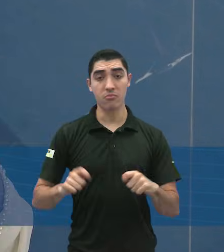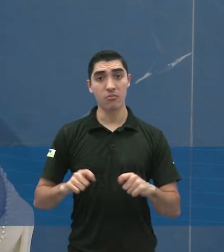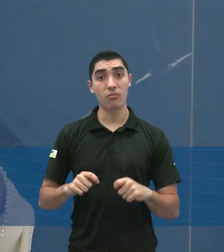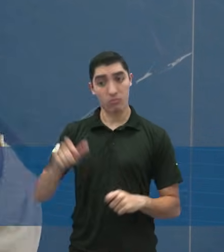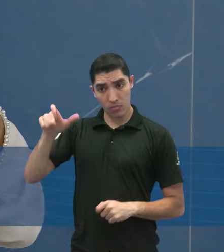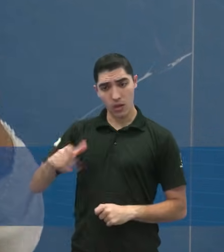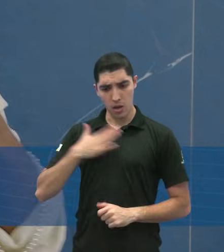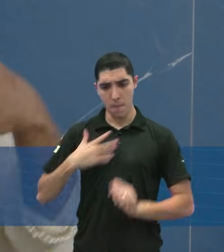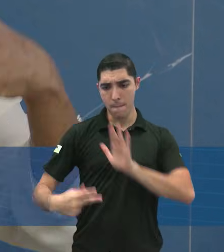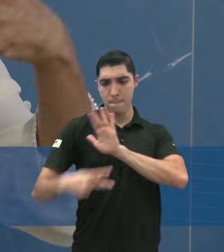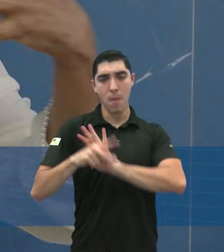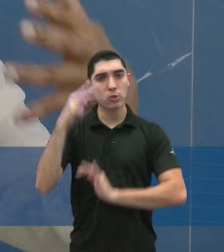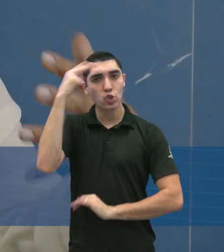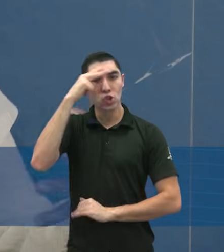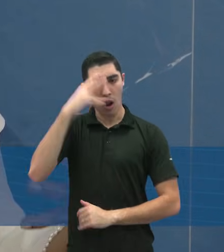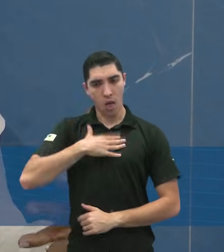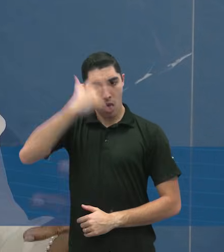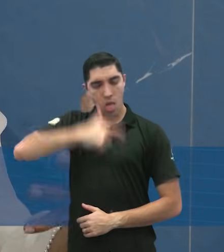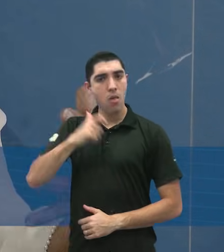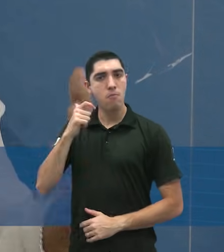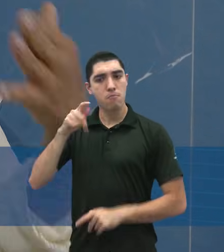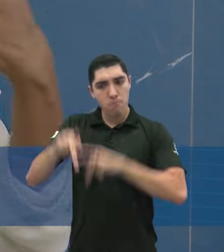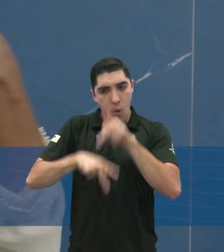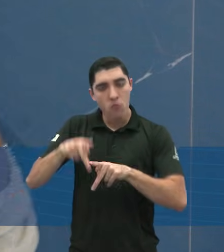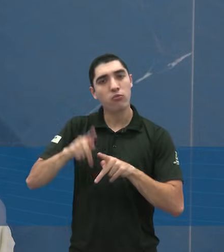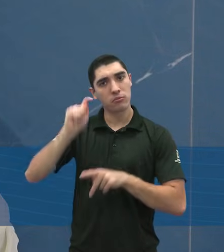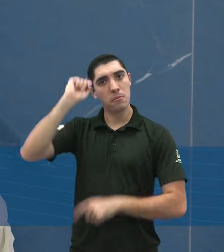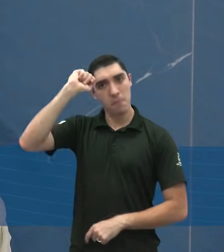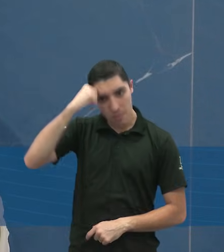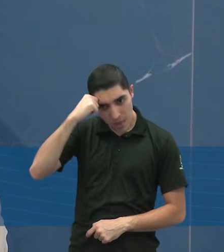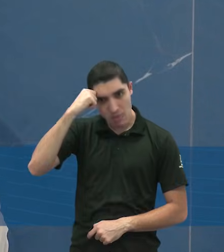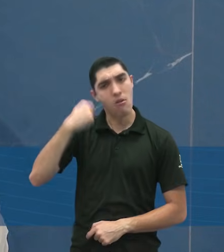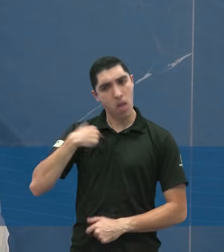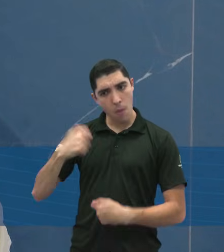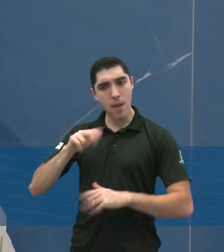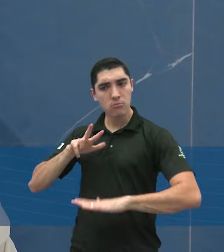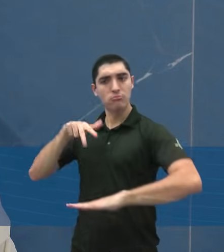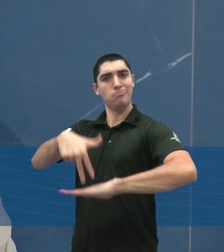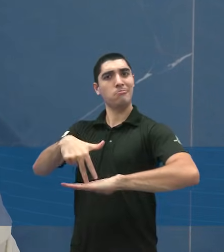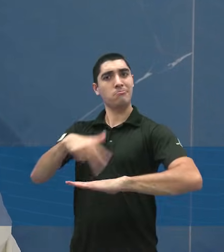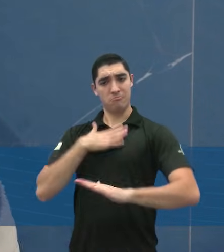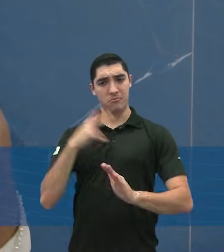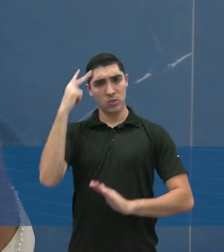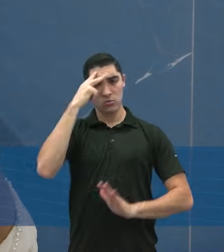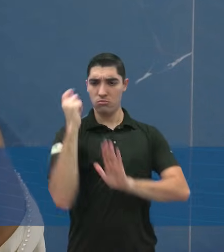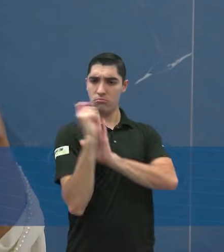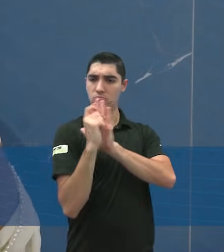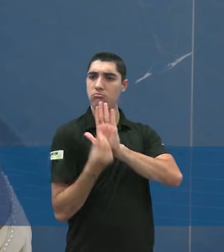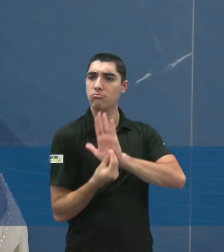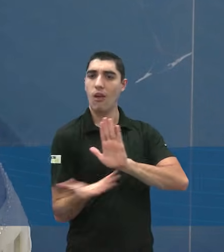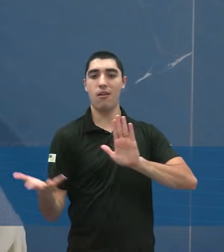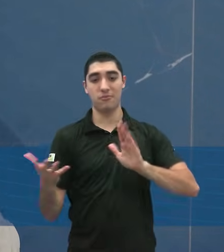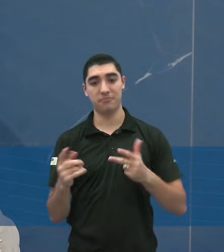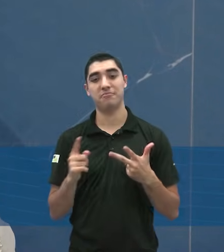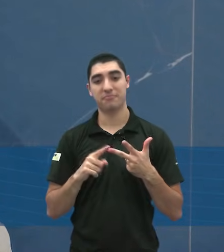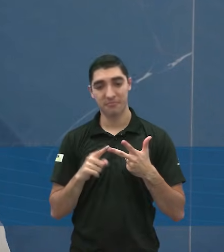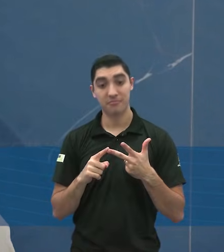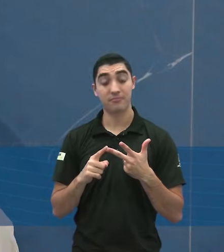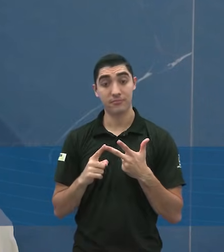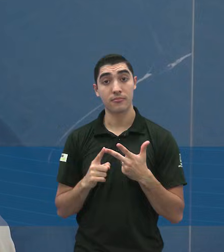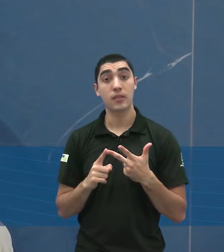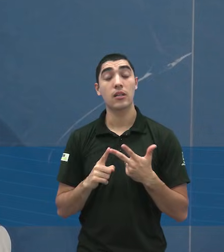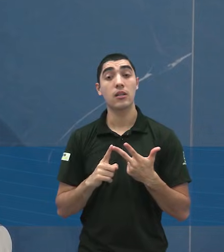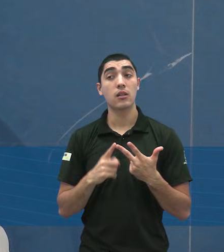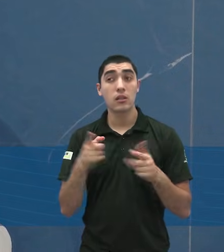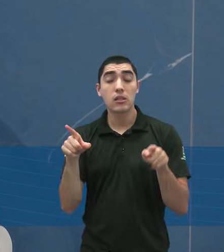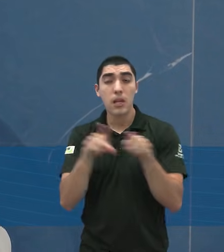questão para escrever a sua própria história é o povo negro, né? E também nesse